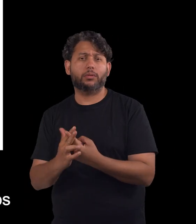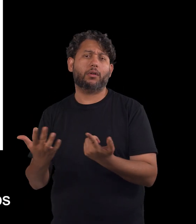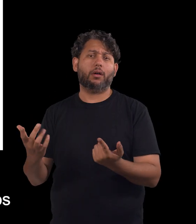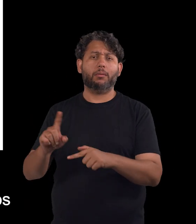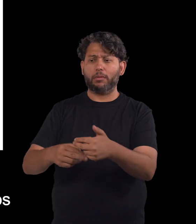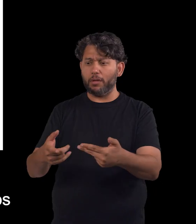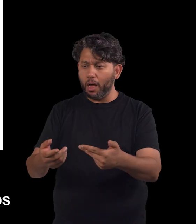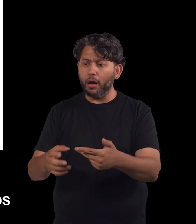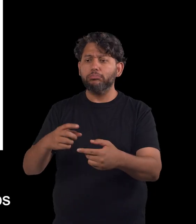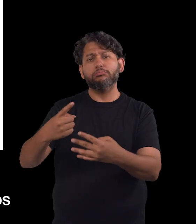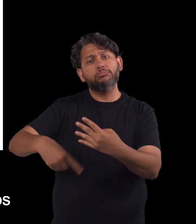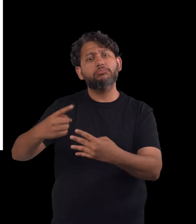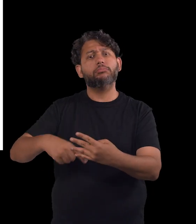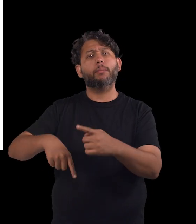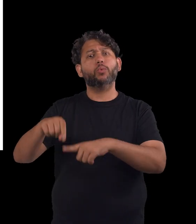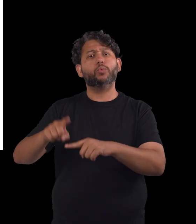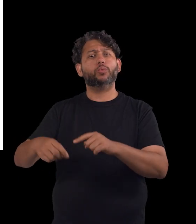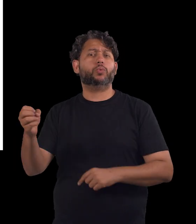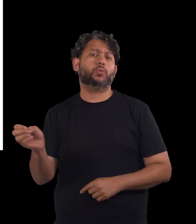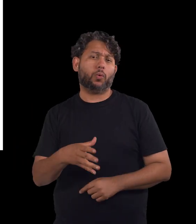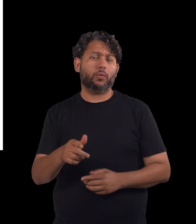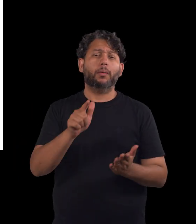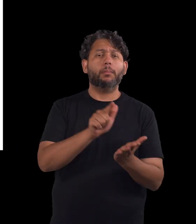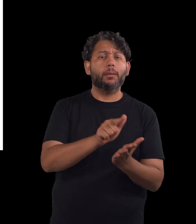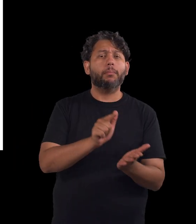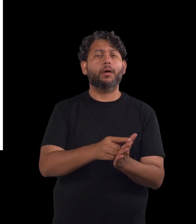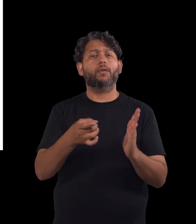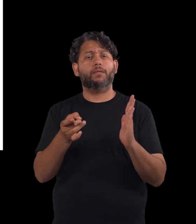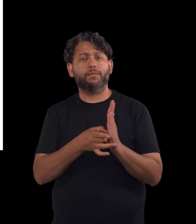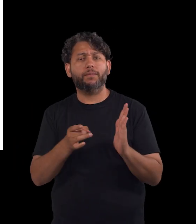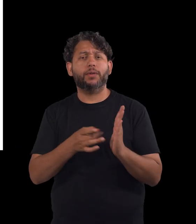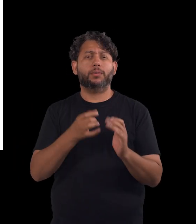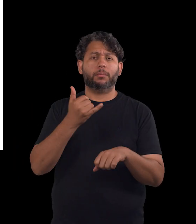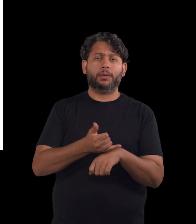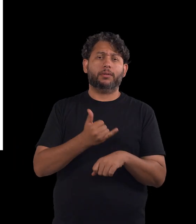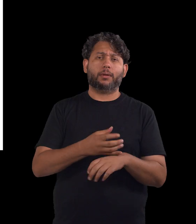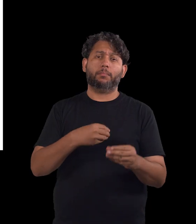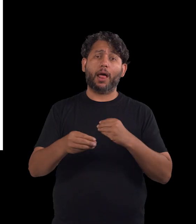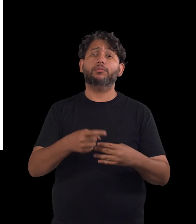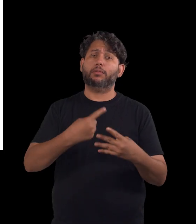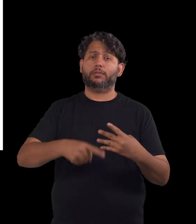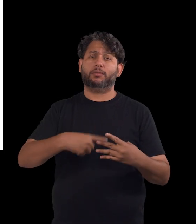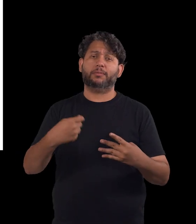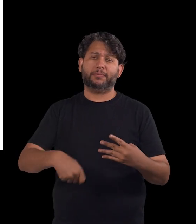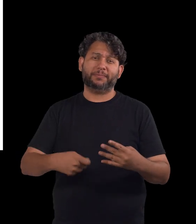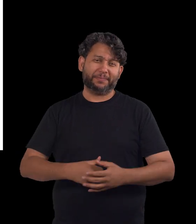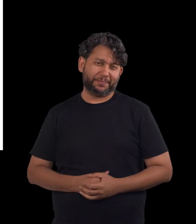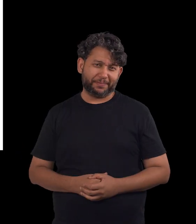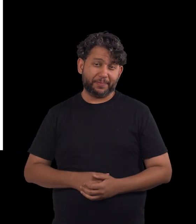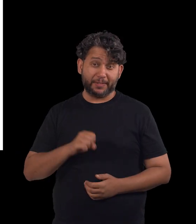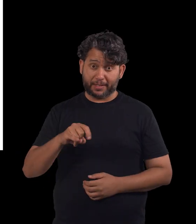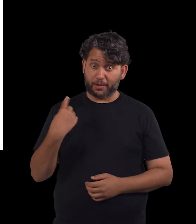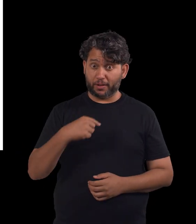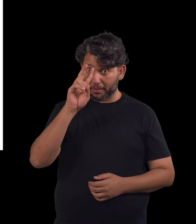transformar resíduos em novos produtos e reciclar materiais como papel, vidro, metal e plástico.